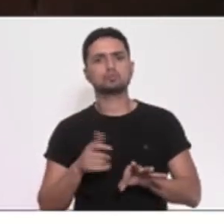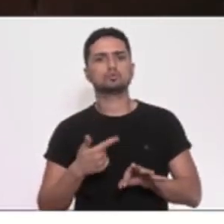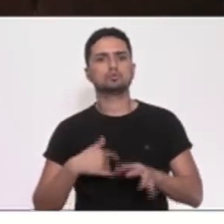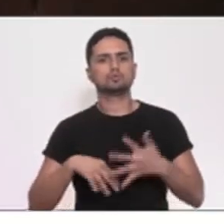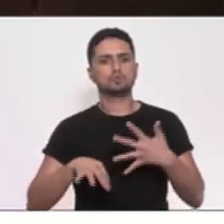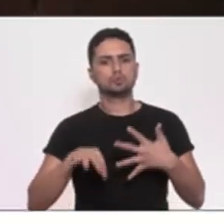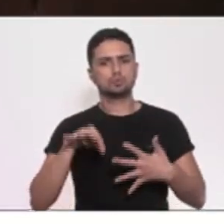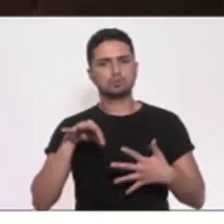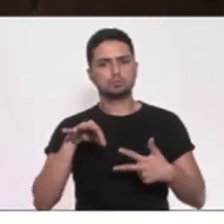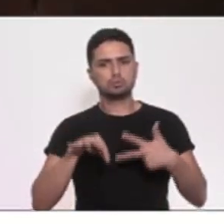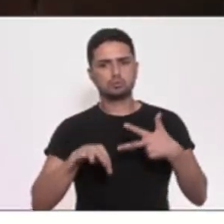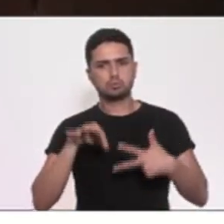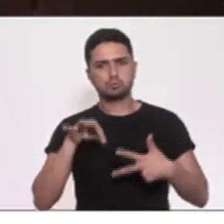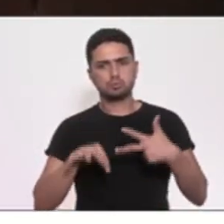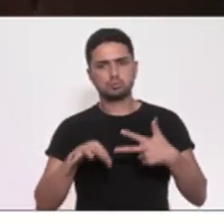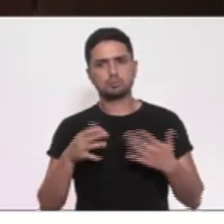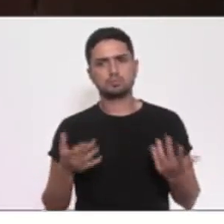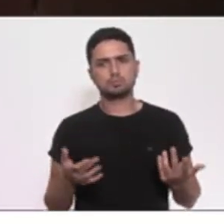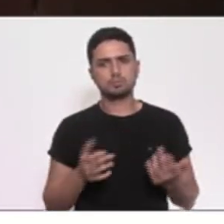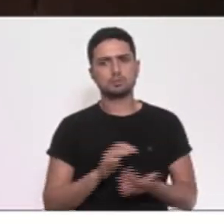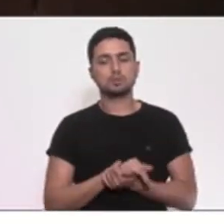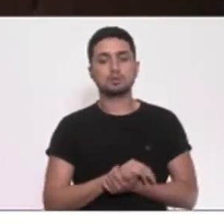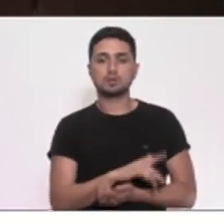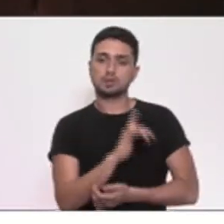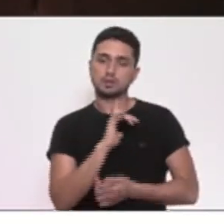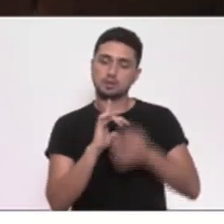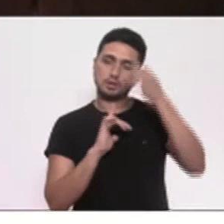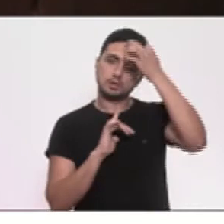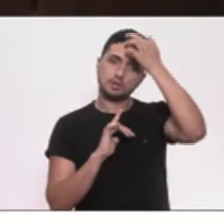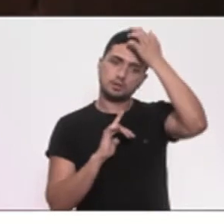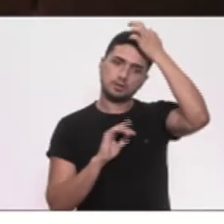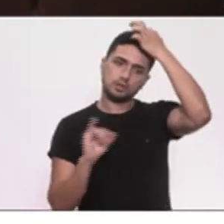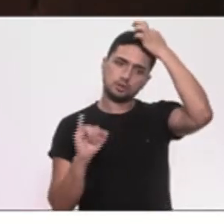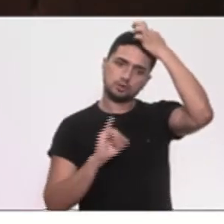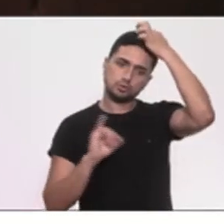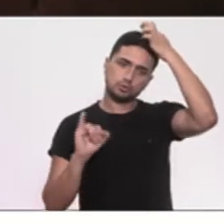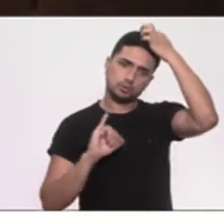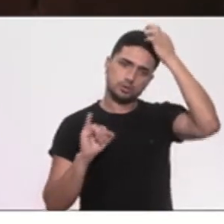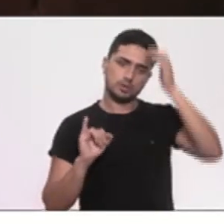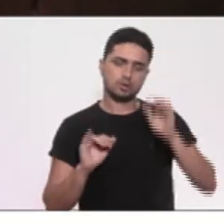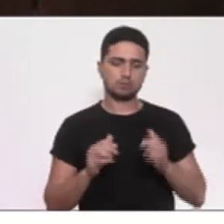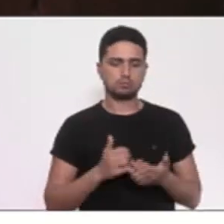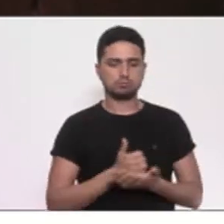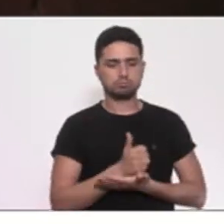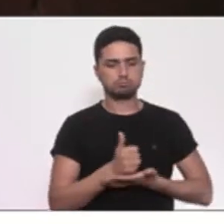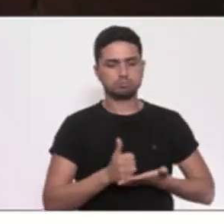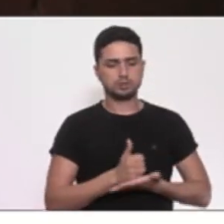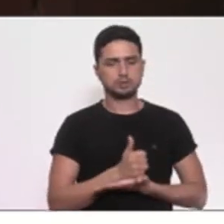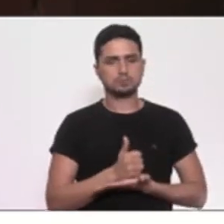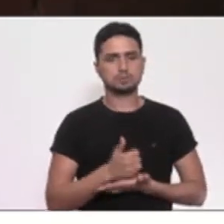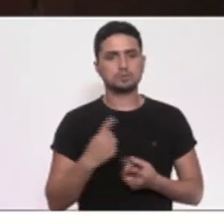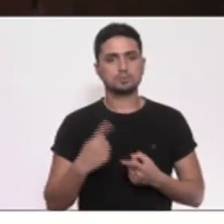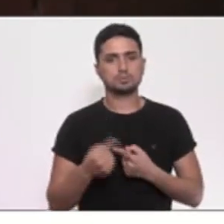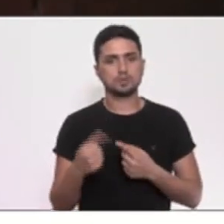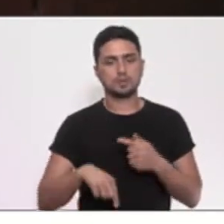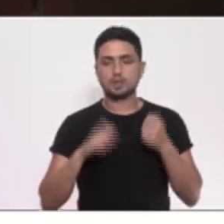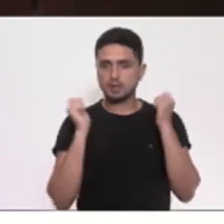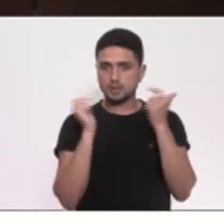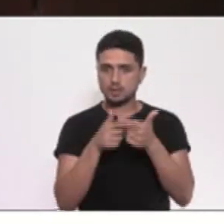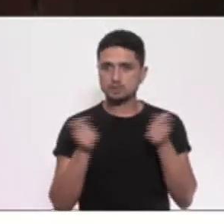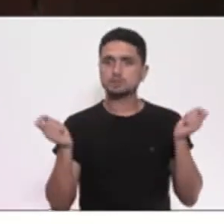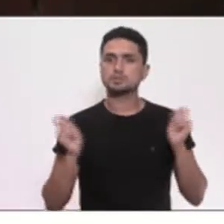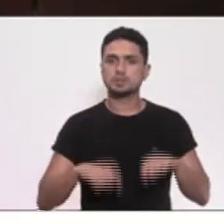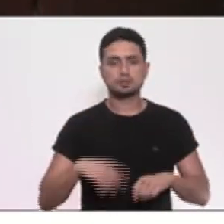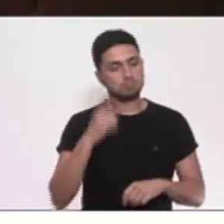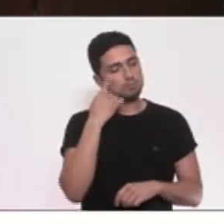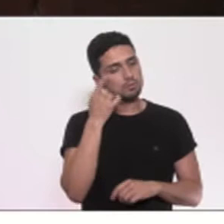o embasamento institucional para que aquela casa e essa casa, essa Assembleia Legislativa, possa, enfim, verificar as